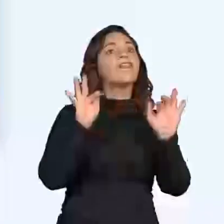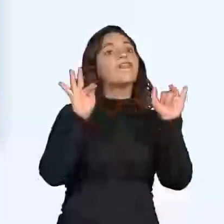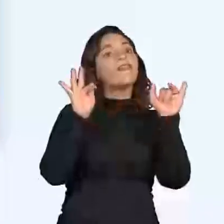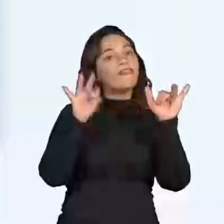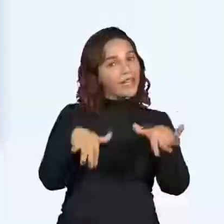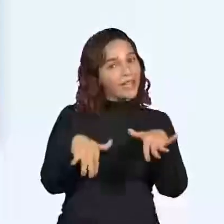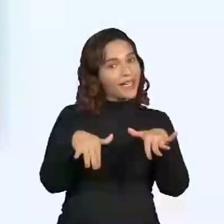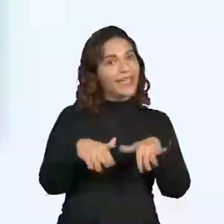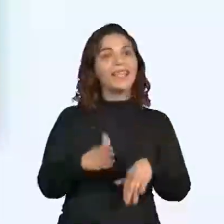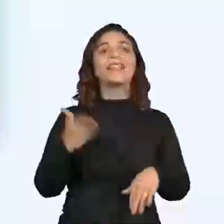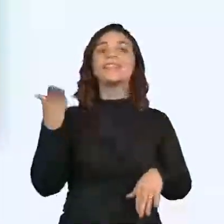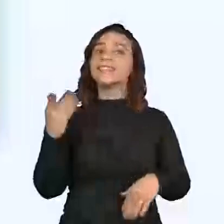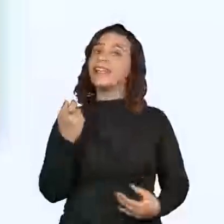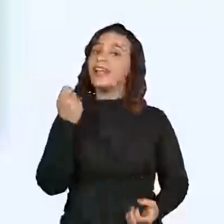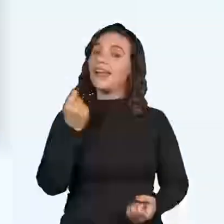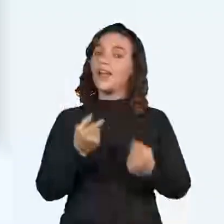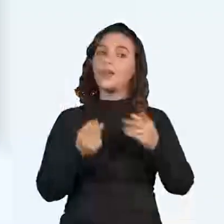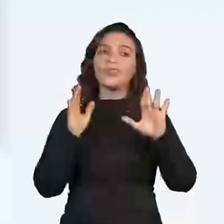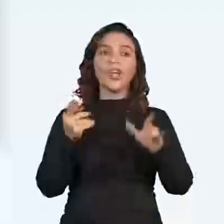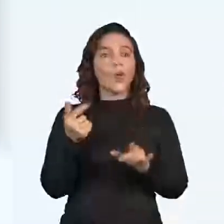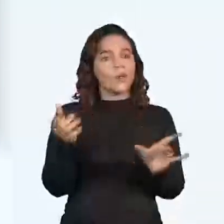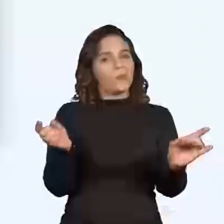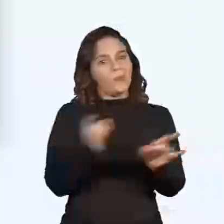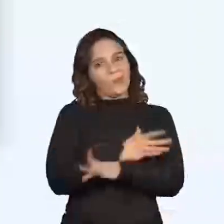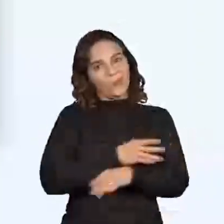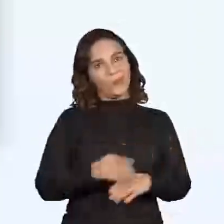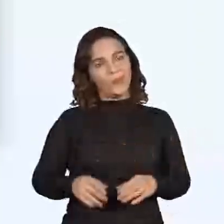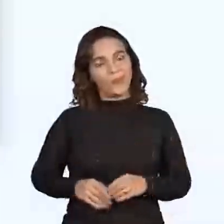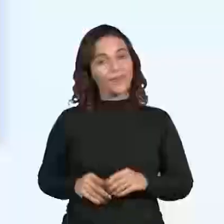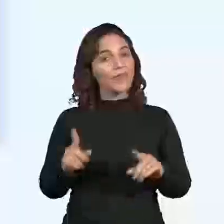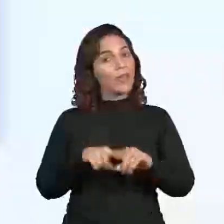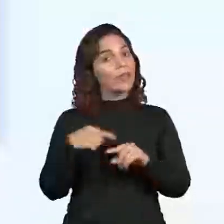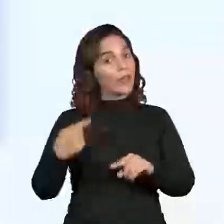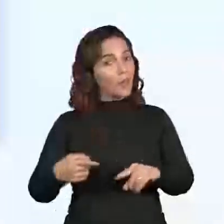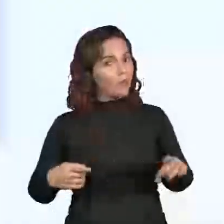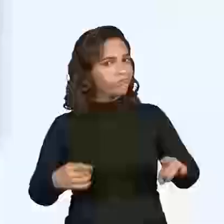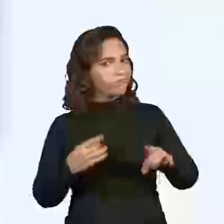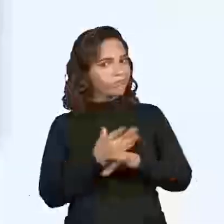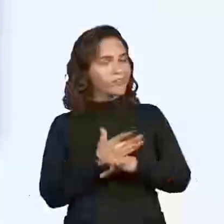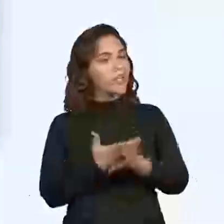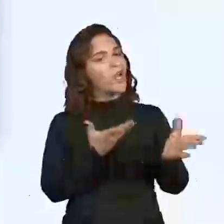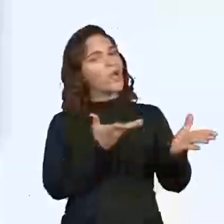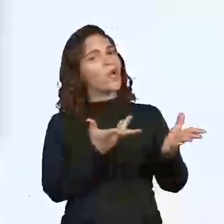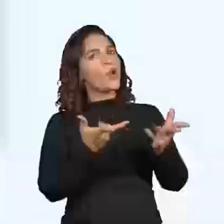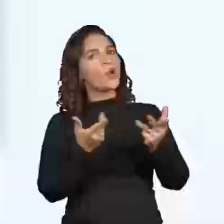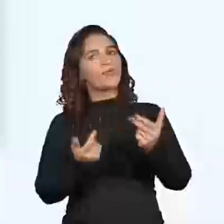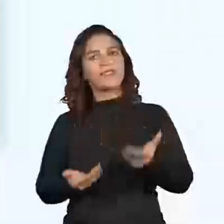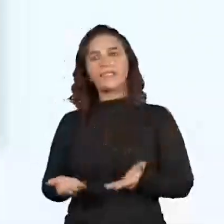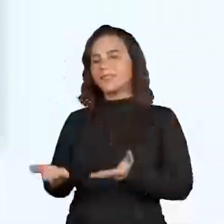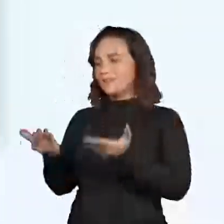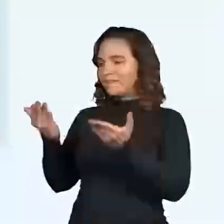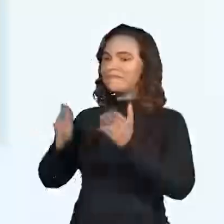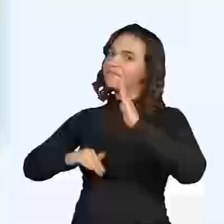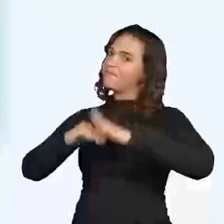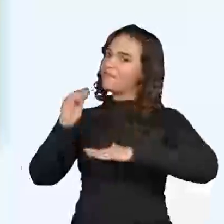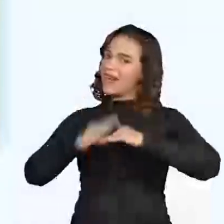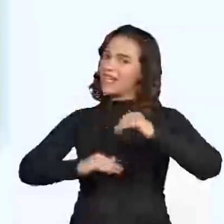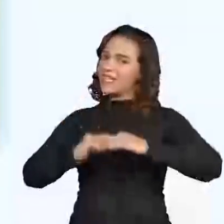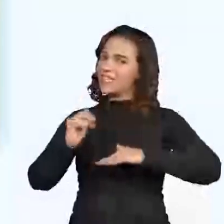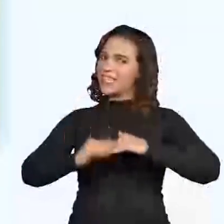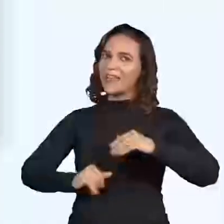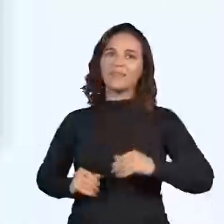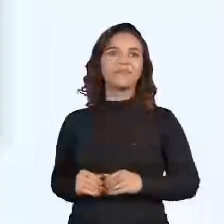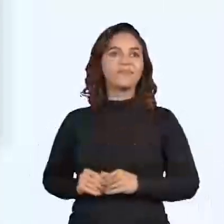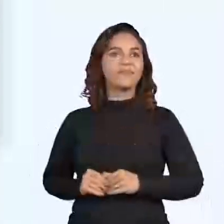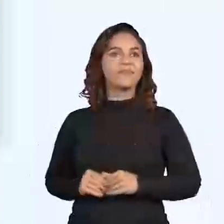acabamento, algumas já até quase prontas. E depois disso, eles são convidados a colocar a mão na massa.